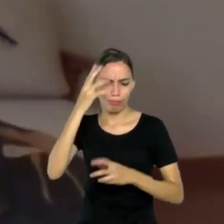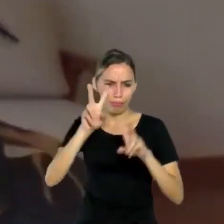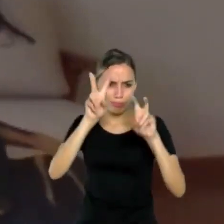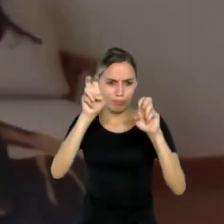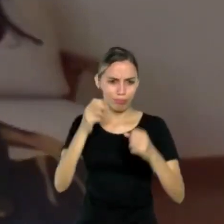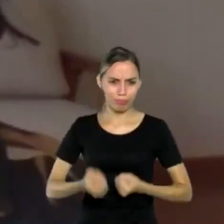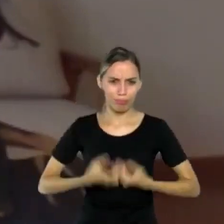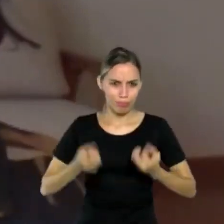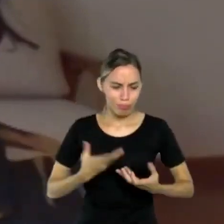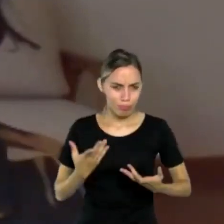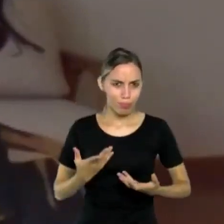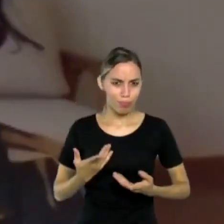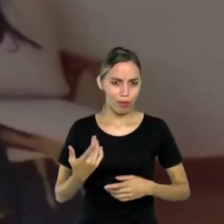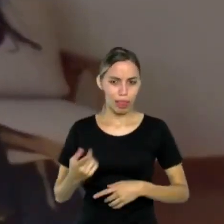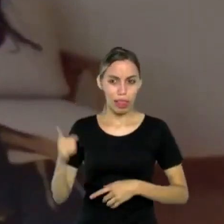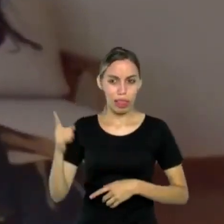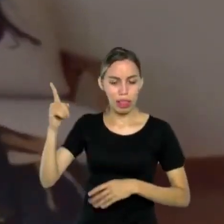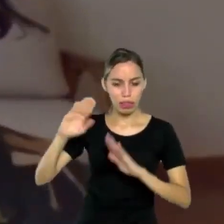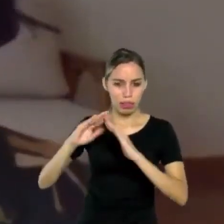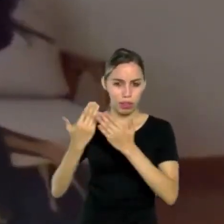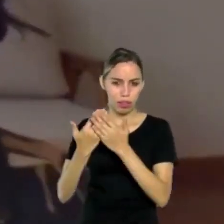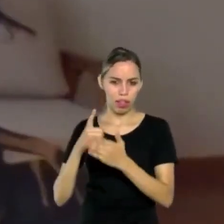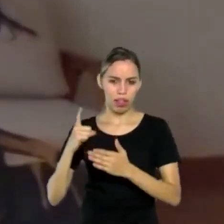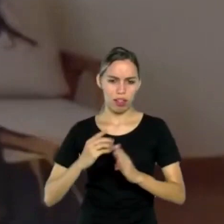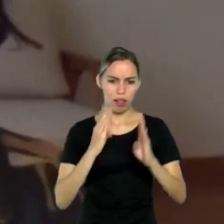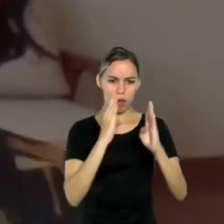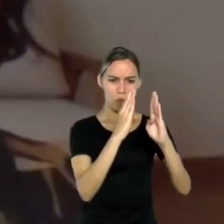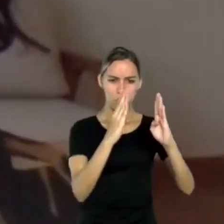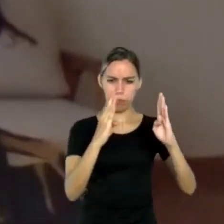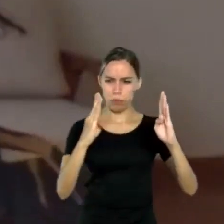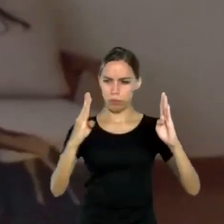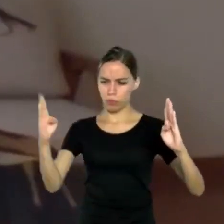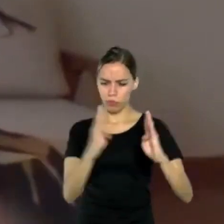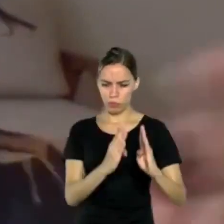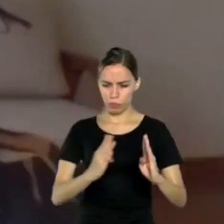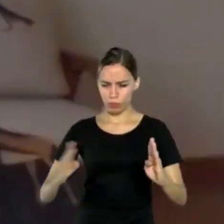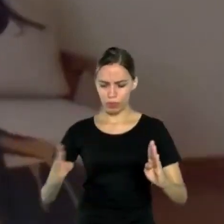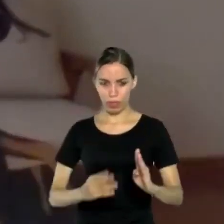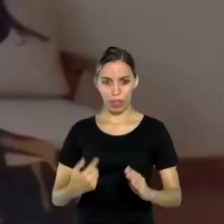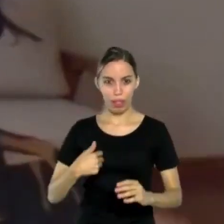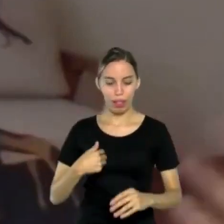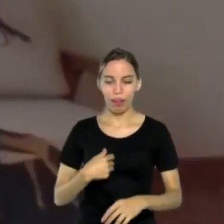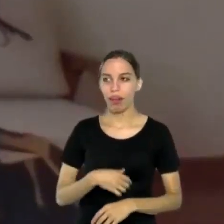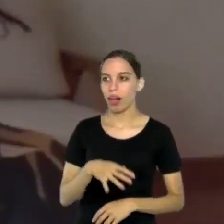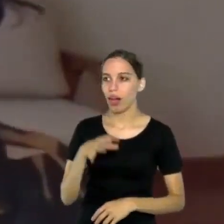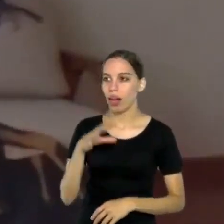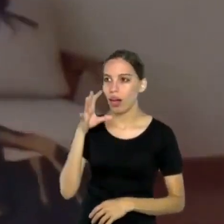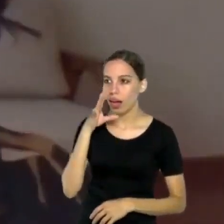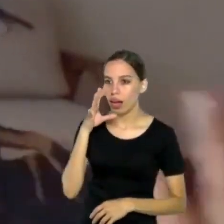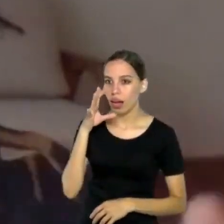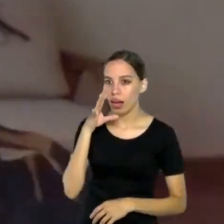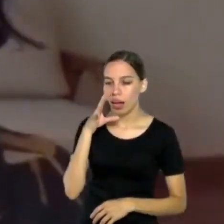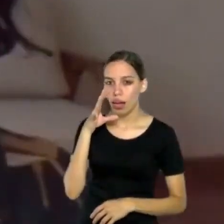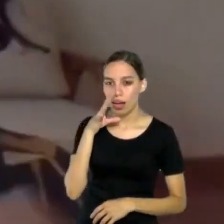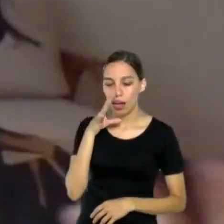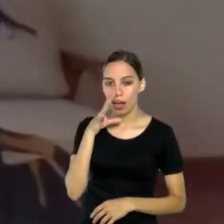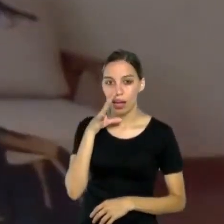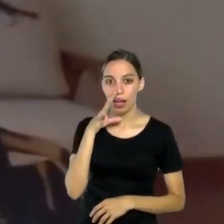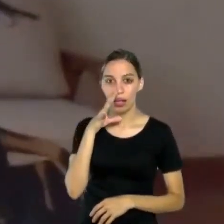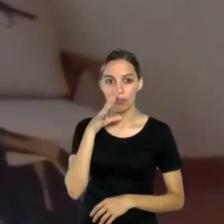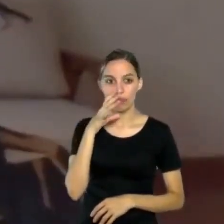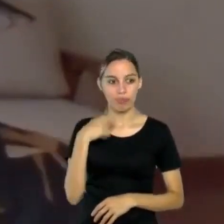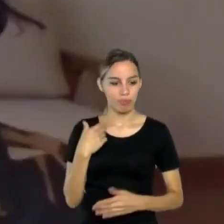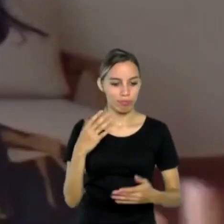tinha lá uma estante enorme, cheia de livro, que eu ficava viajando nela, pegando livro dos meus pais lá, horas e horas, e